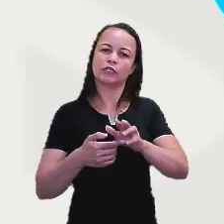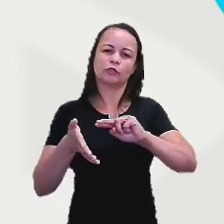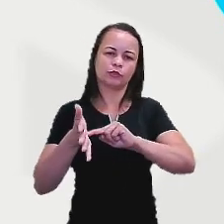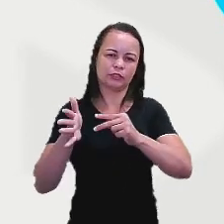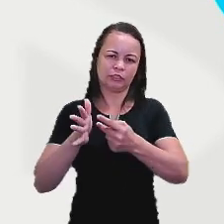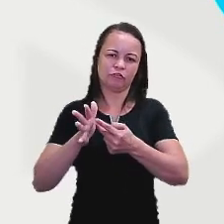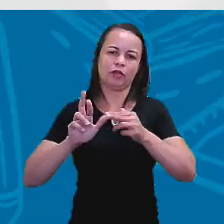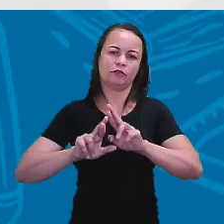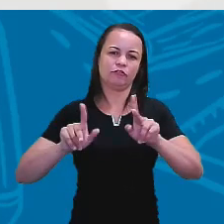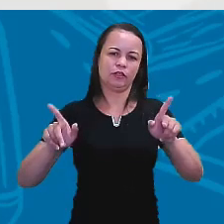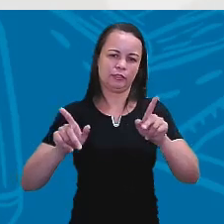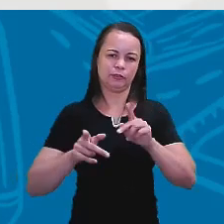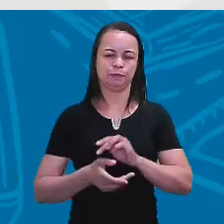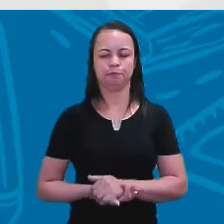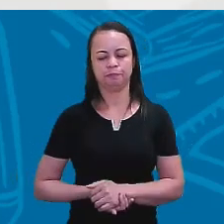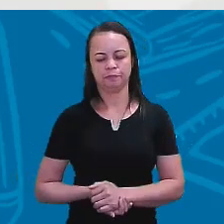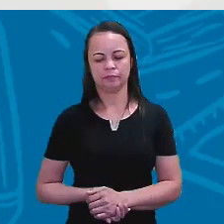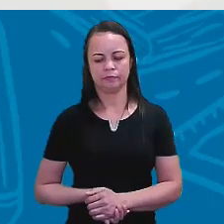significados.